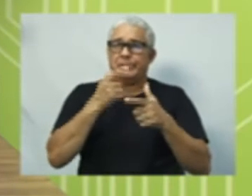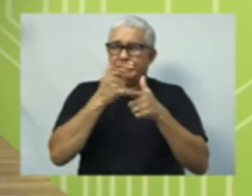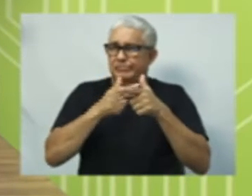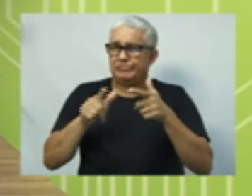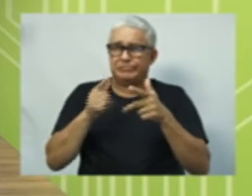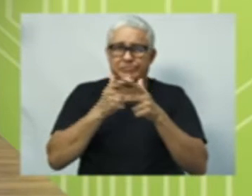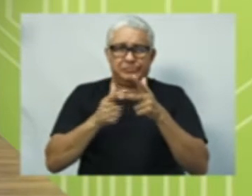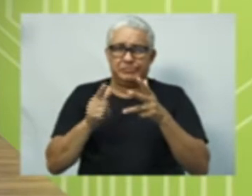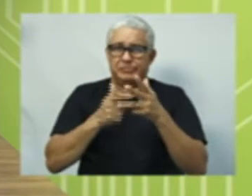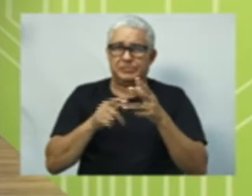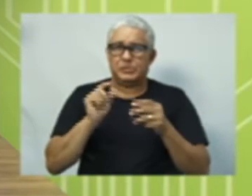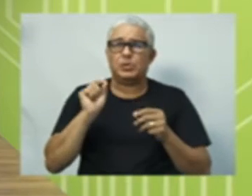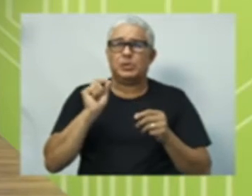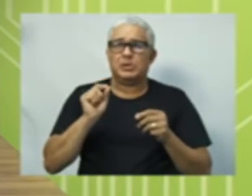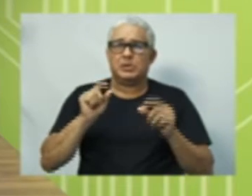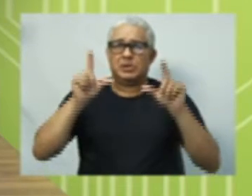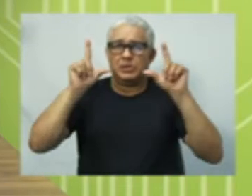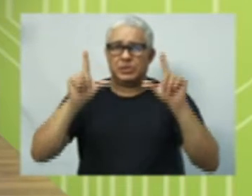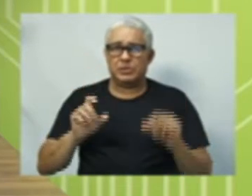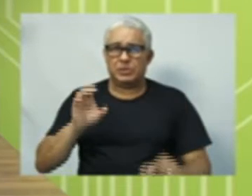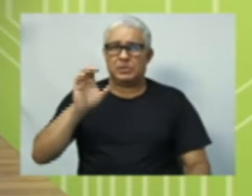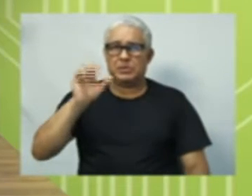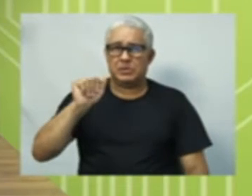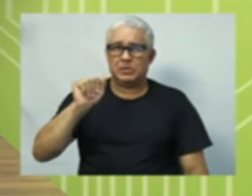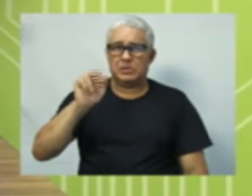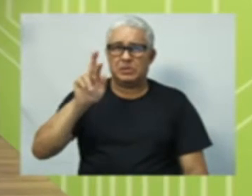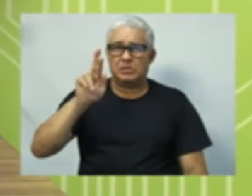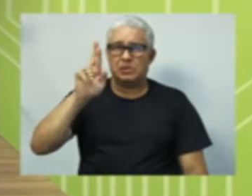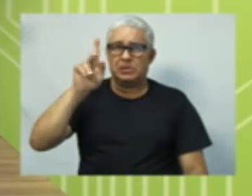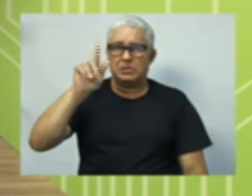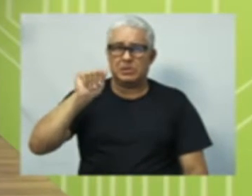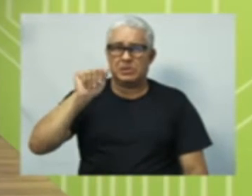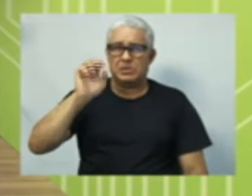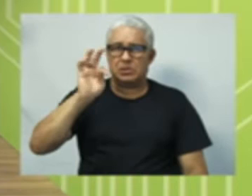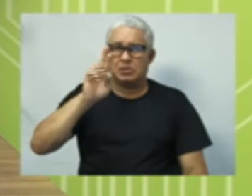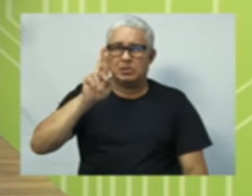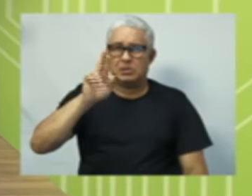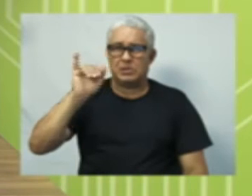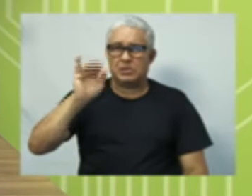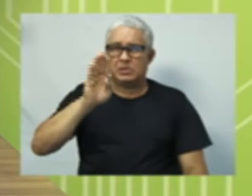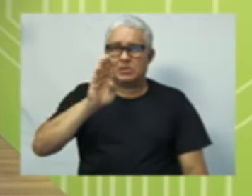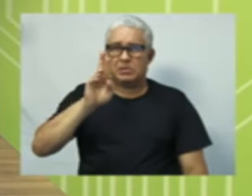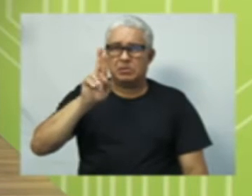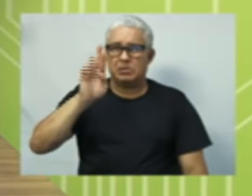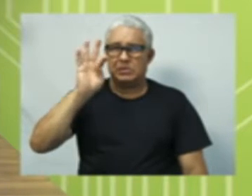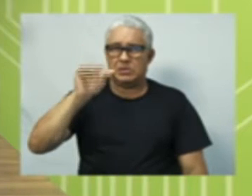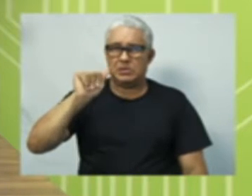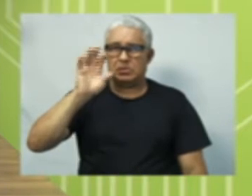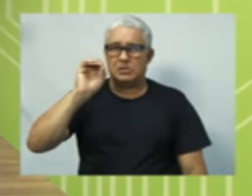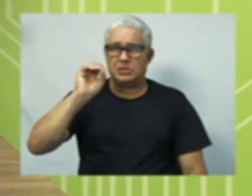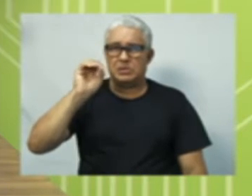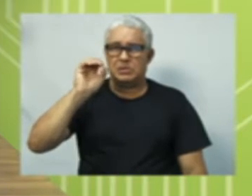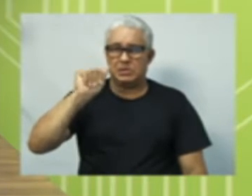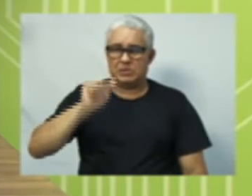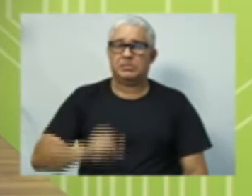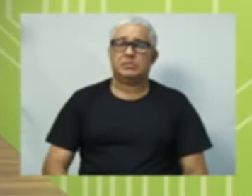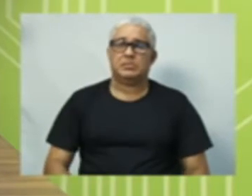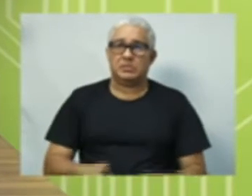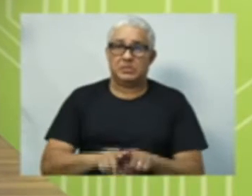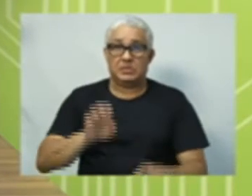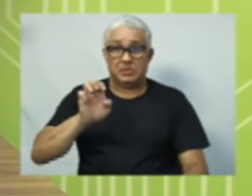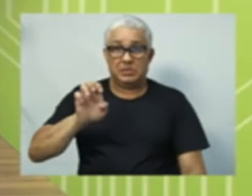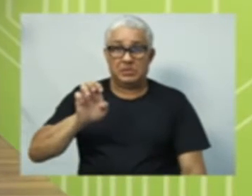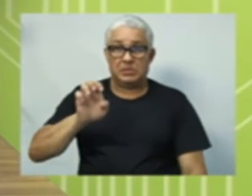quê? Reduzir sua carga tributária. Querendo arrecadar mais sem ter que pagar tributo. Mas a